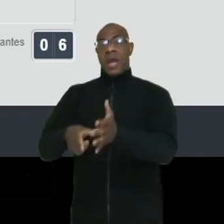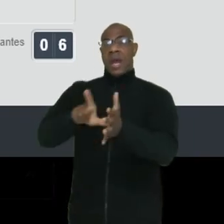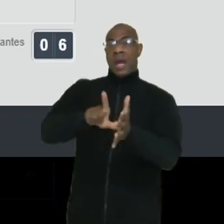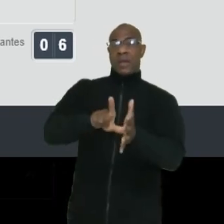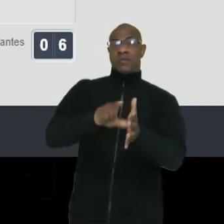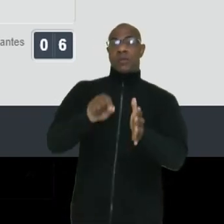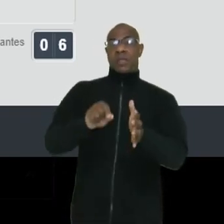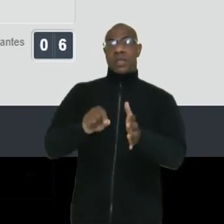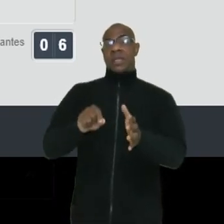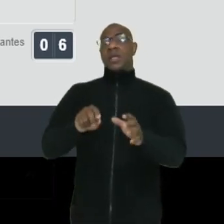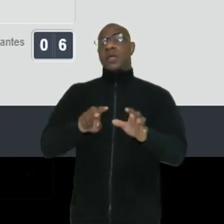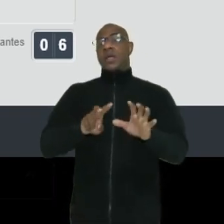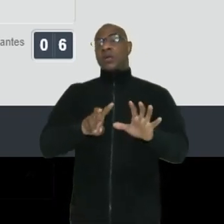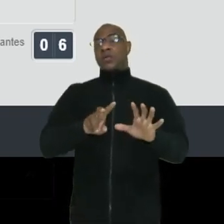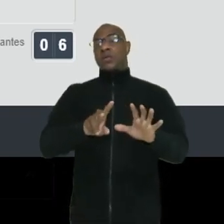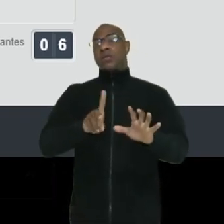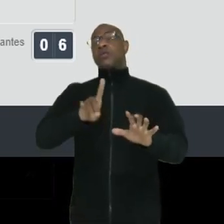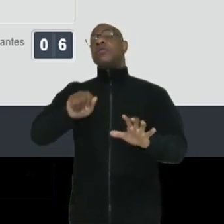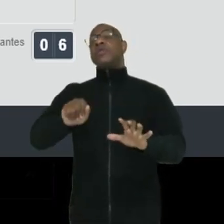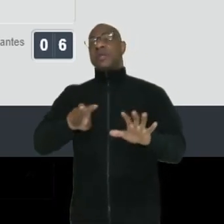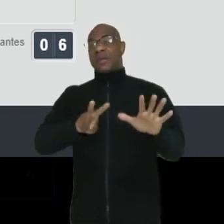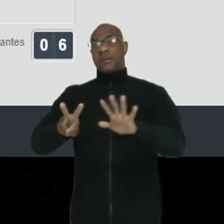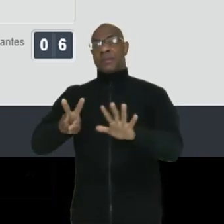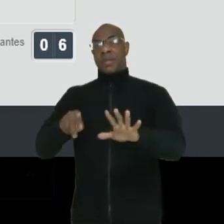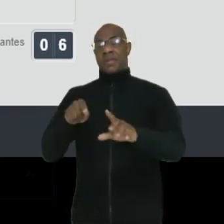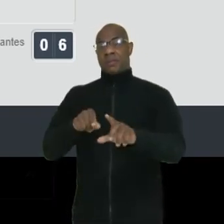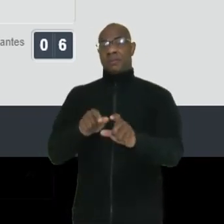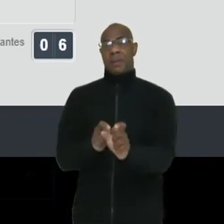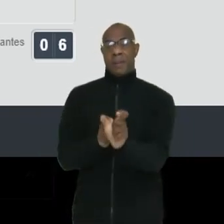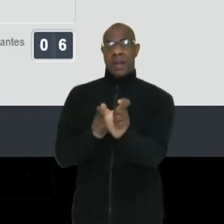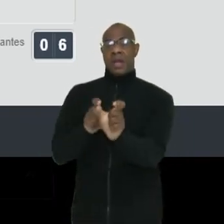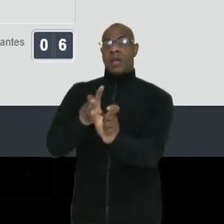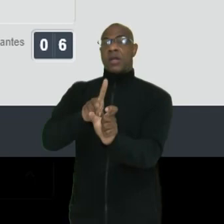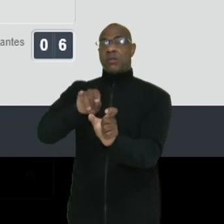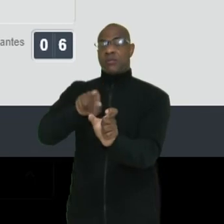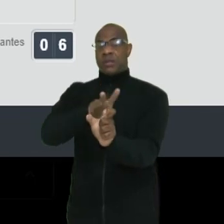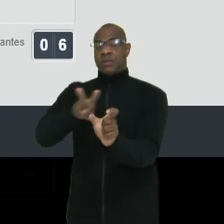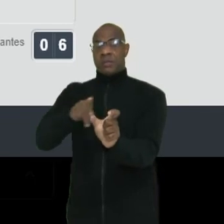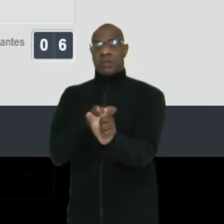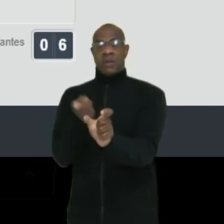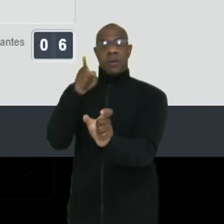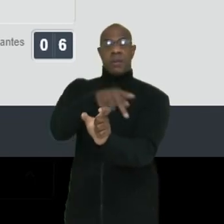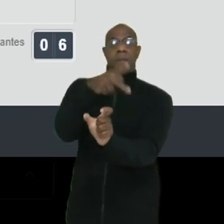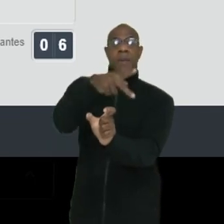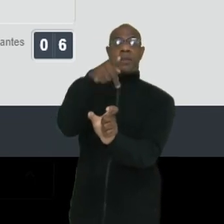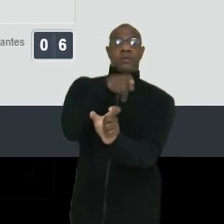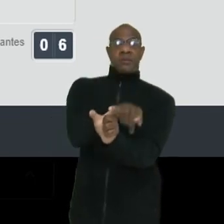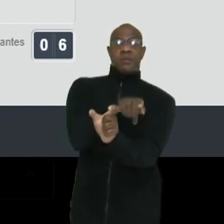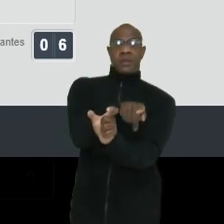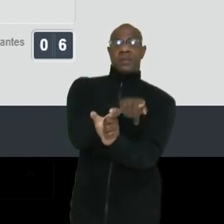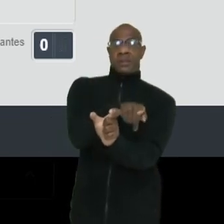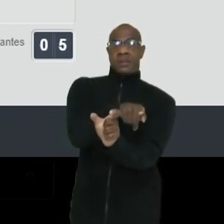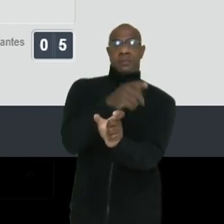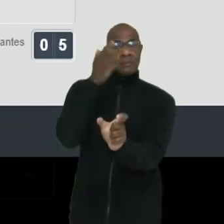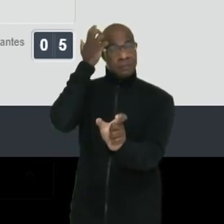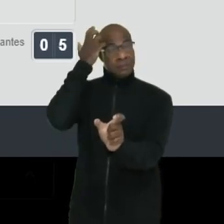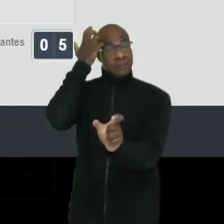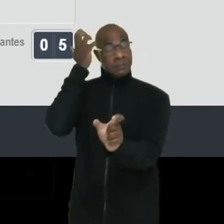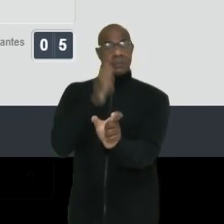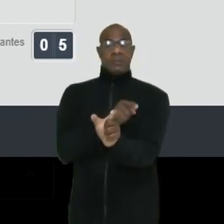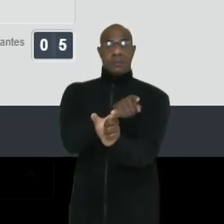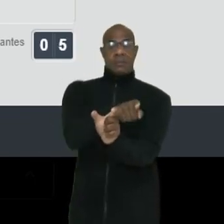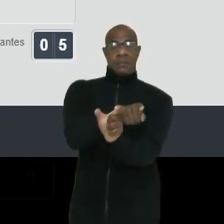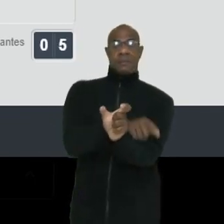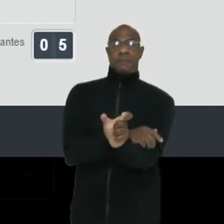semana, Saturday. Lembra que antes do dia de semana nós sempre usamos a preposição on,